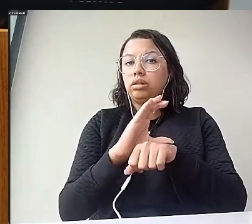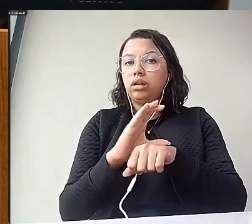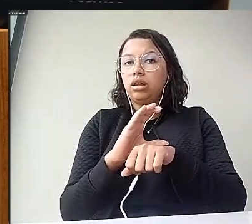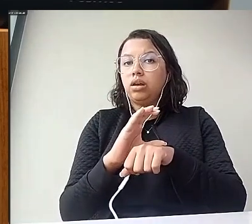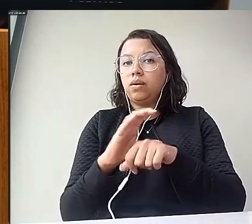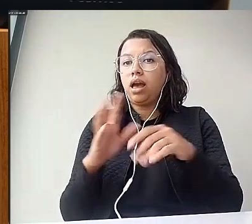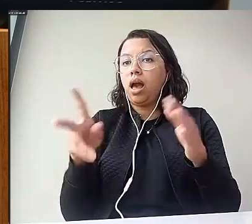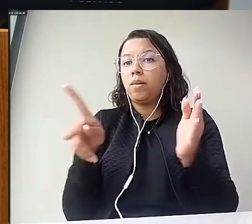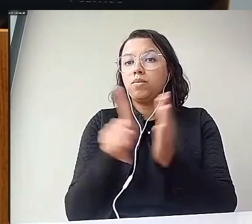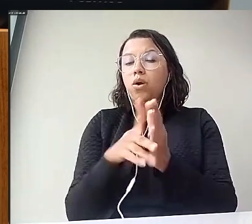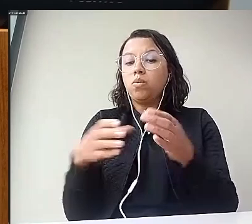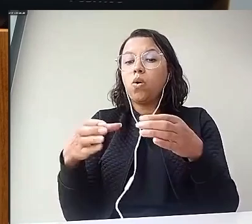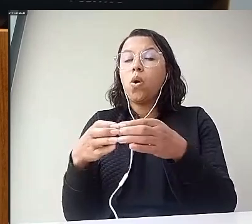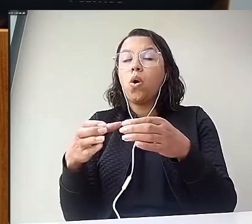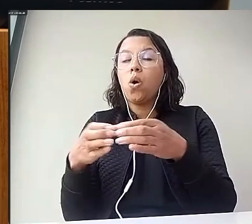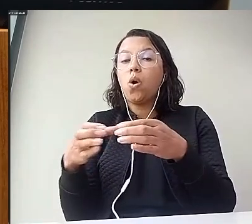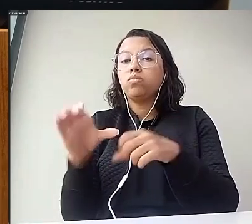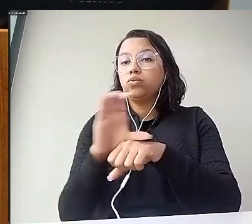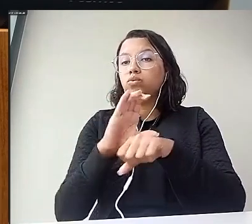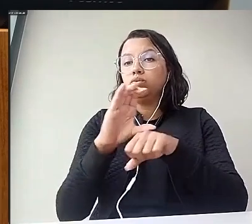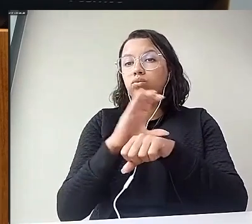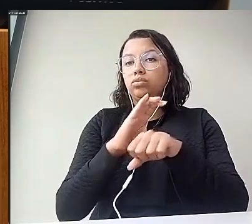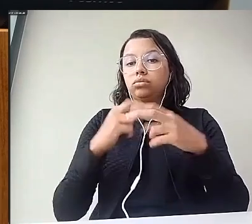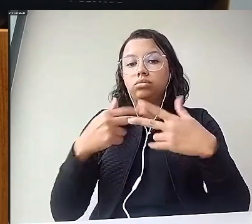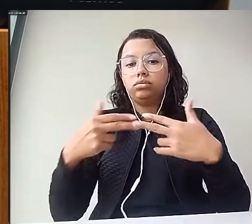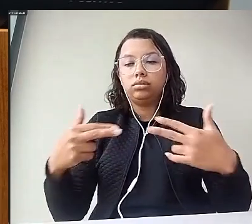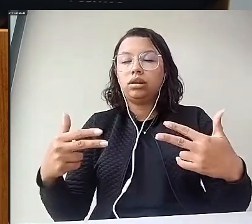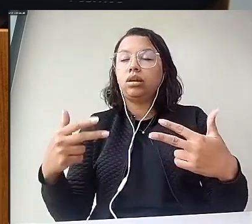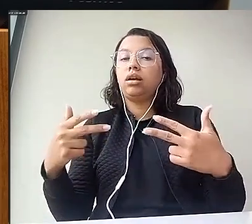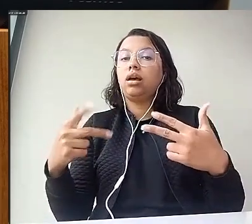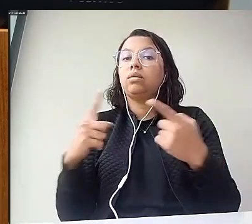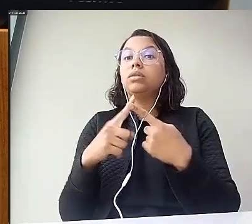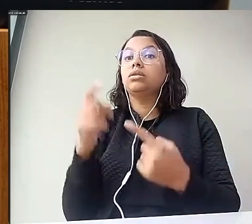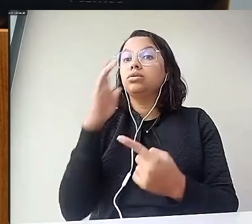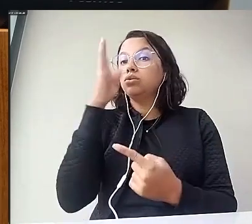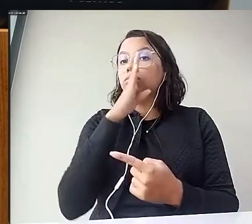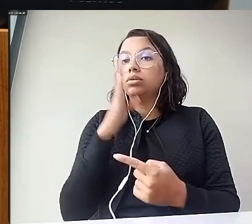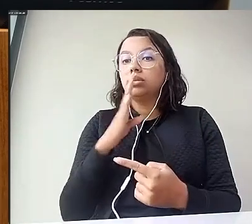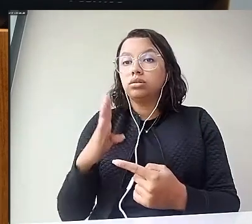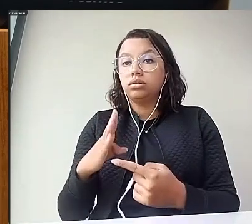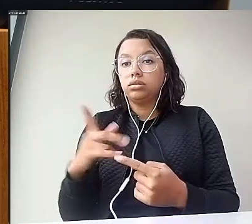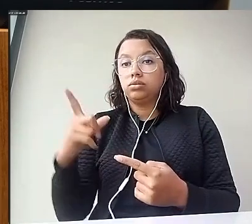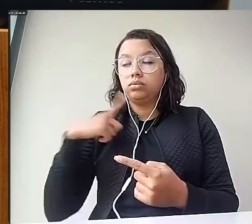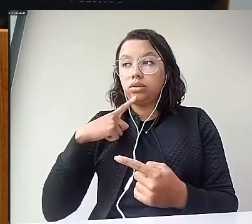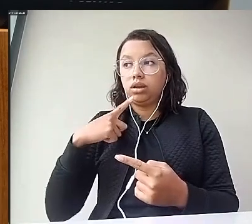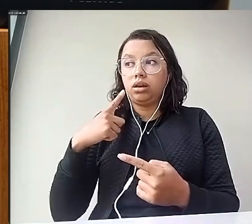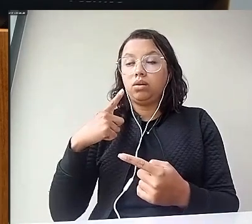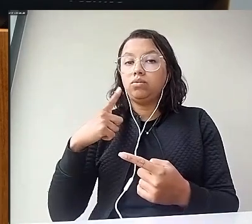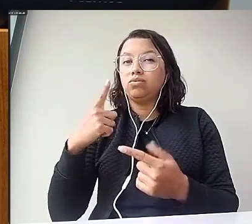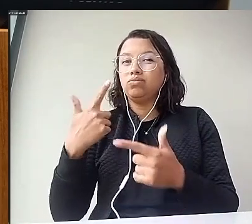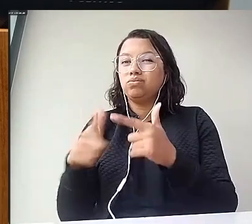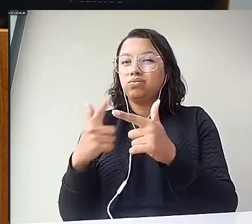bloco de constitucionalidade, não é? Mas no Brasil nós temos um problema